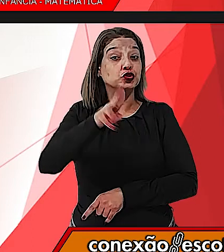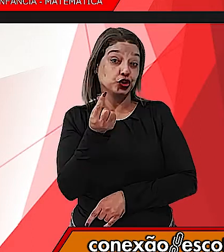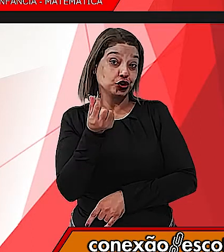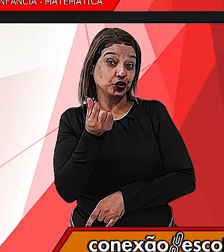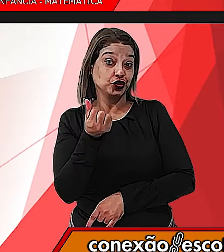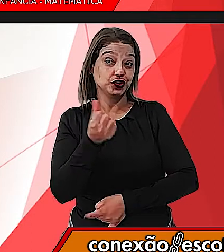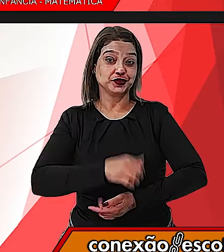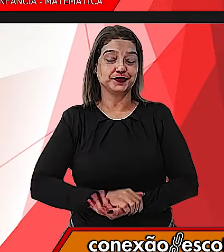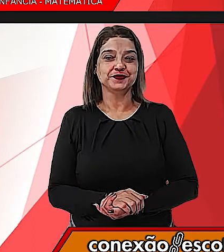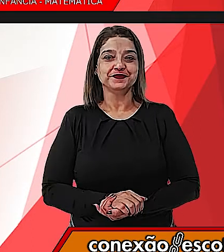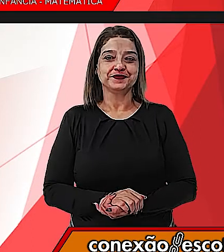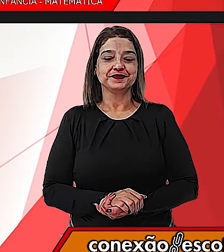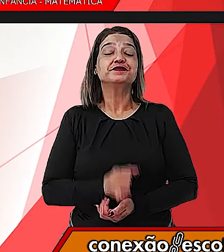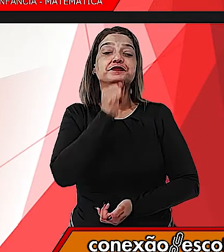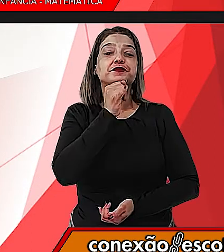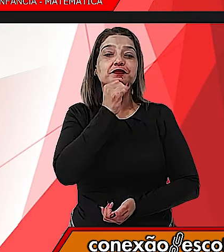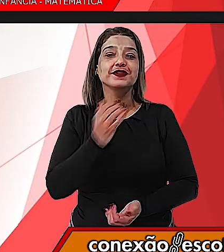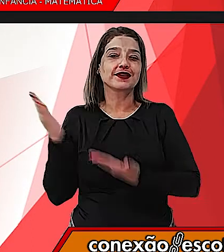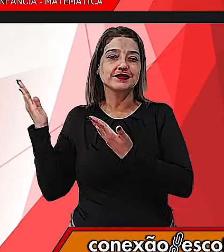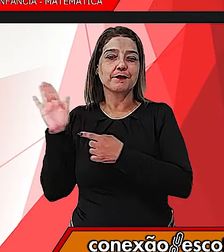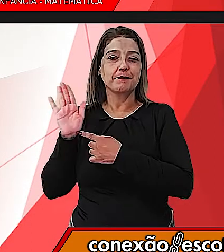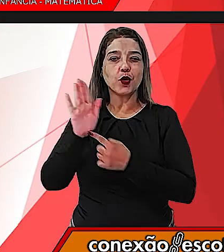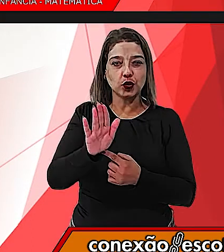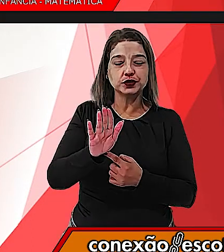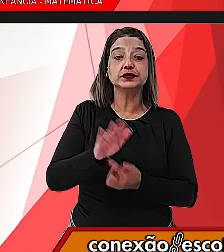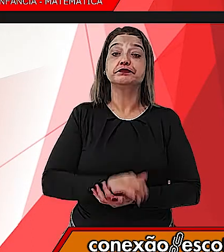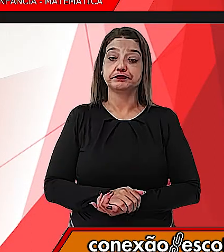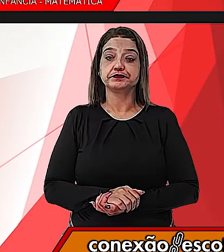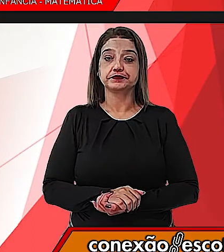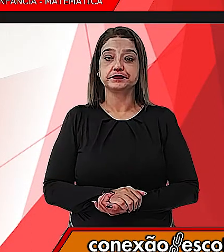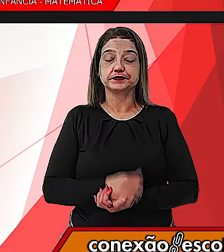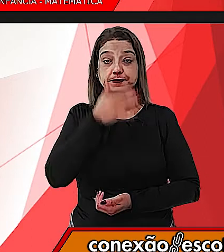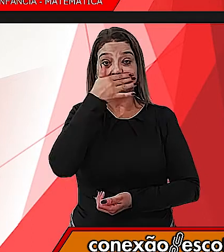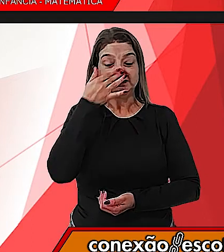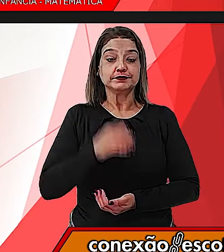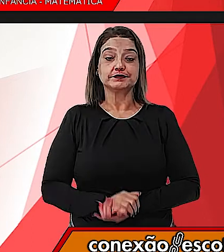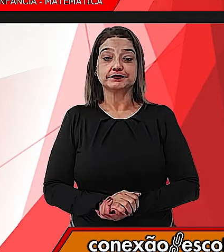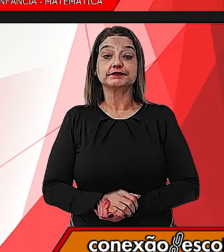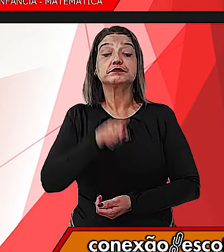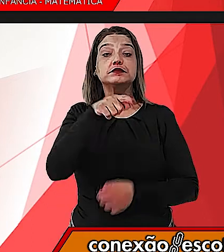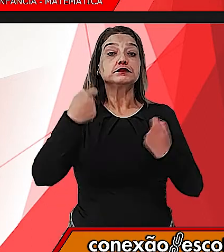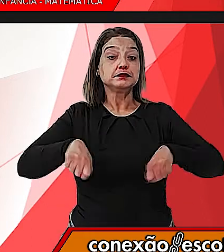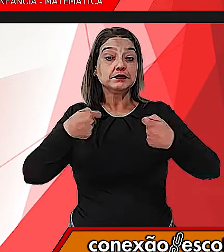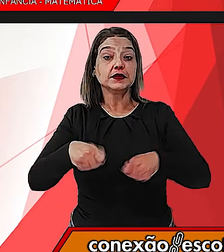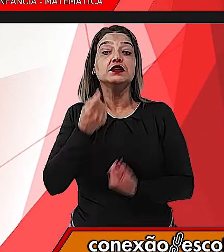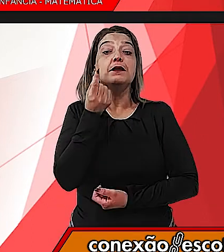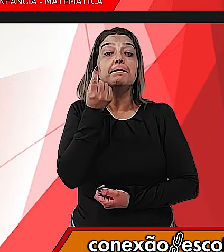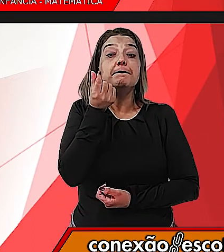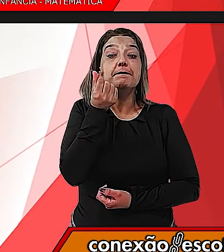dinheiro. Nesse caso, você precisa escrever, colocar o